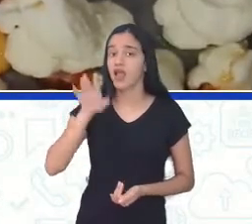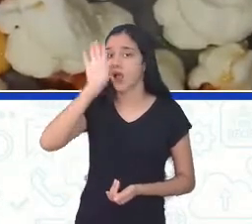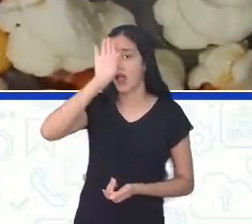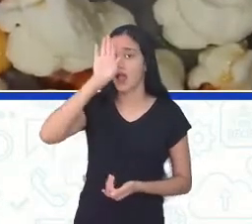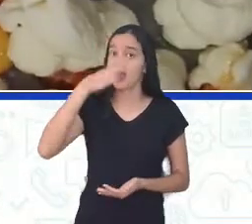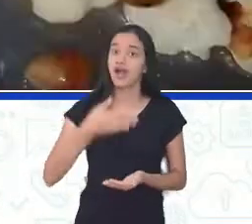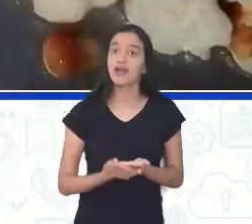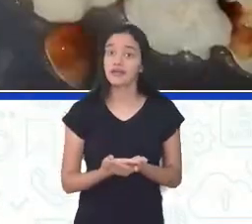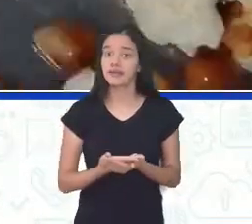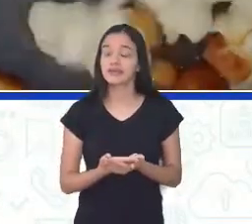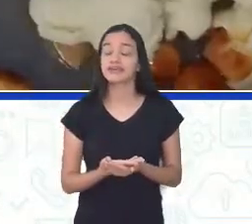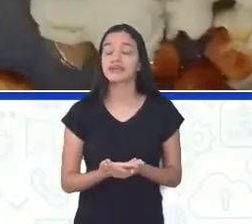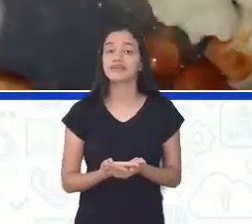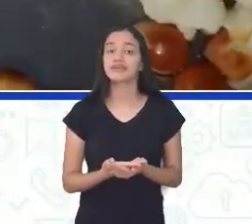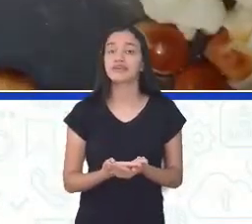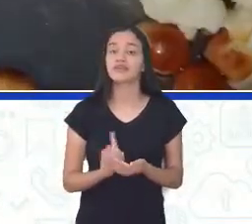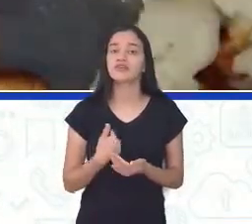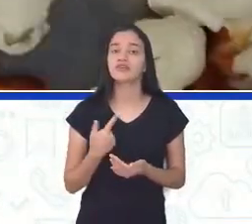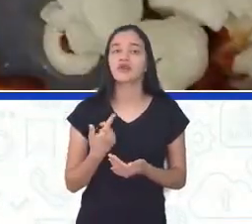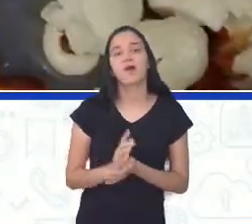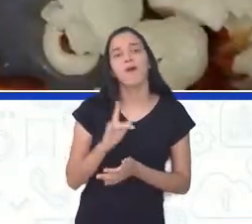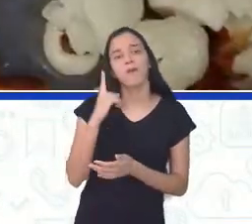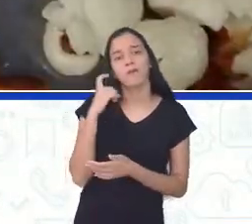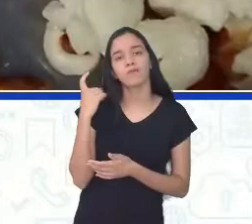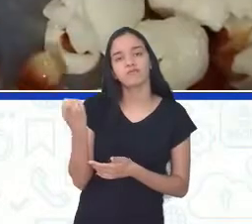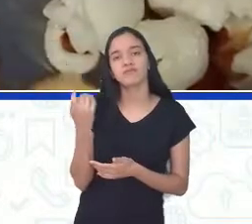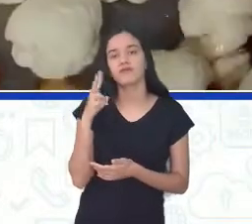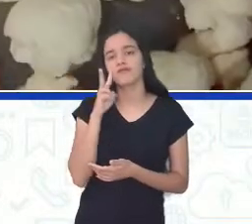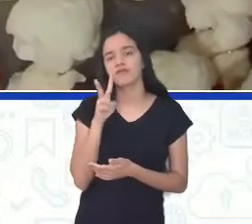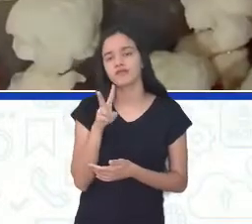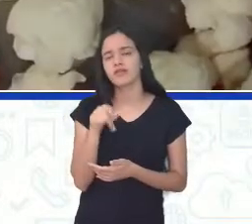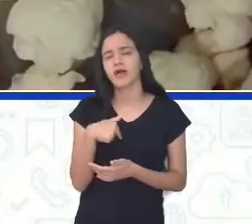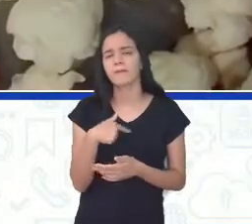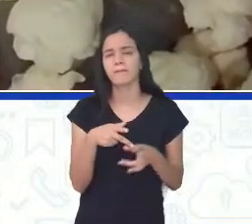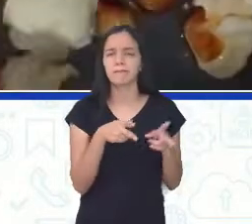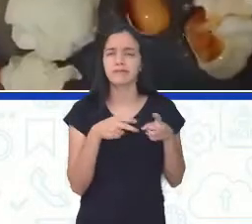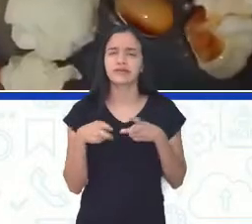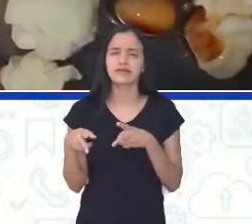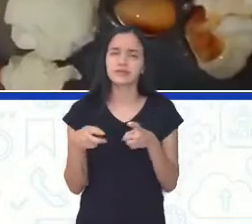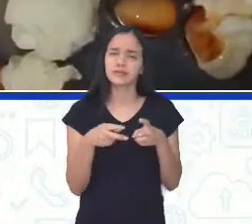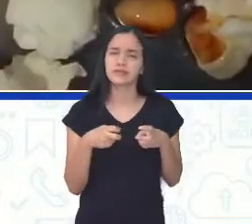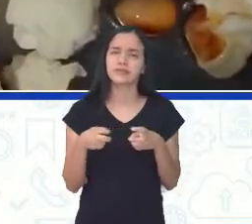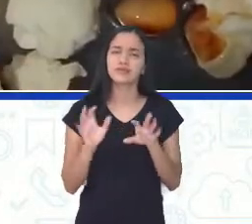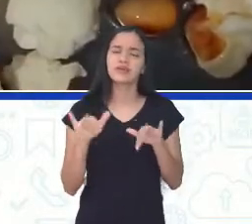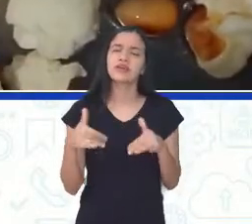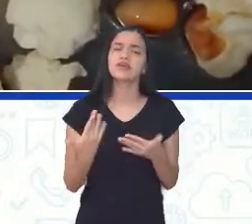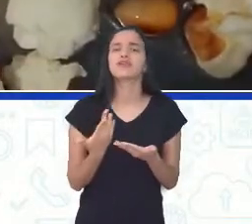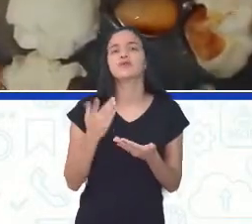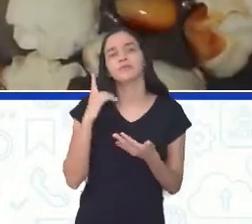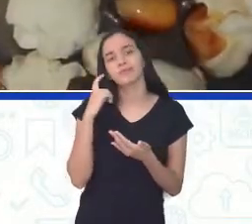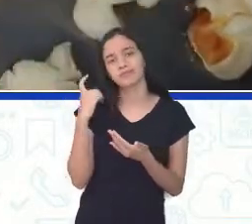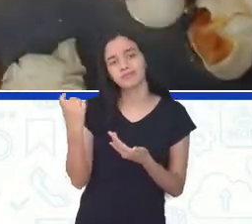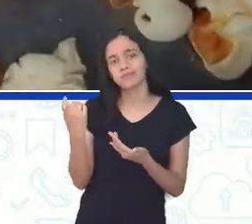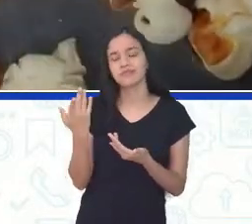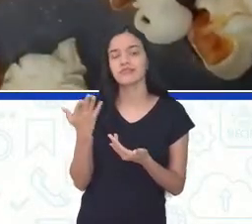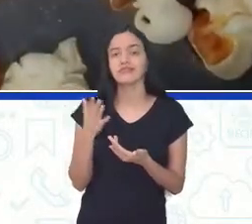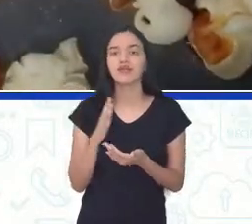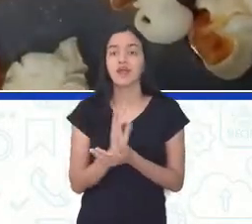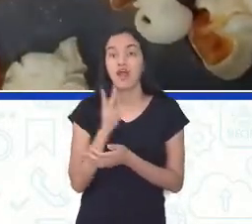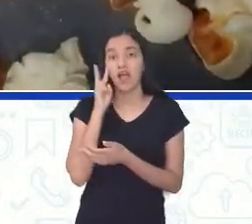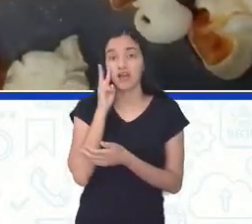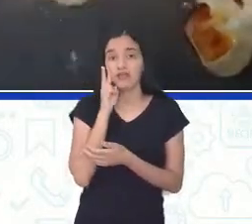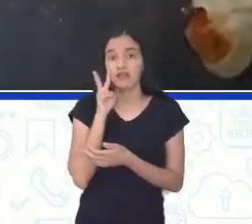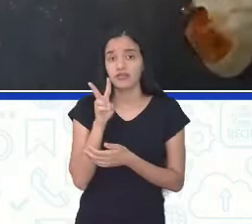Acredito que alguns, só pelo barulhinho, já dava para saber o que era, né? E aí o barulhinho, vem o